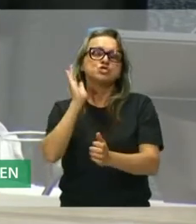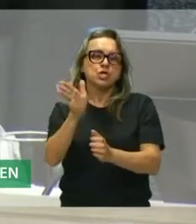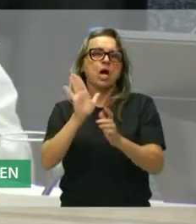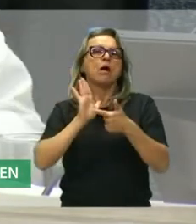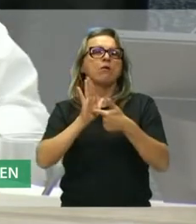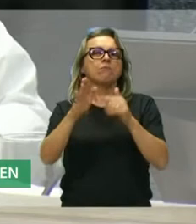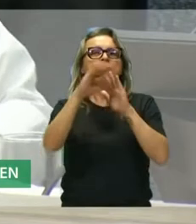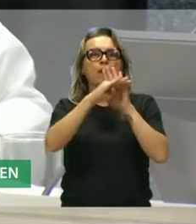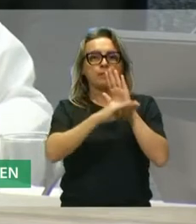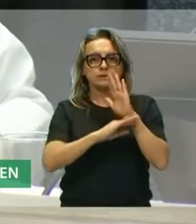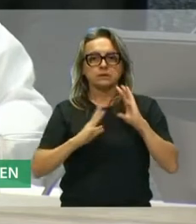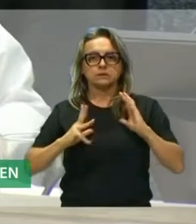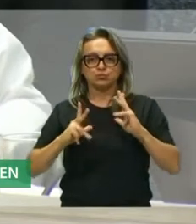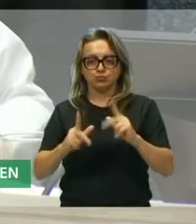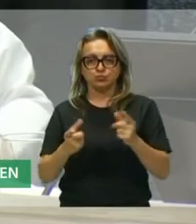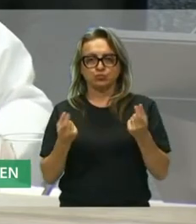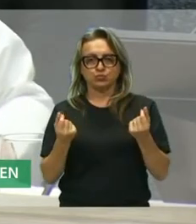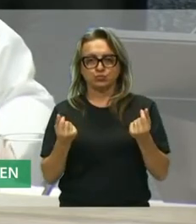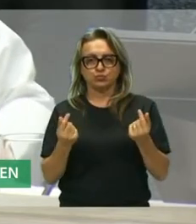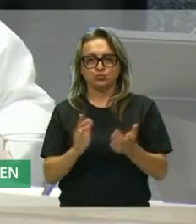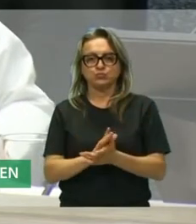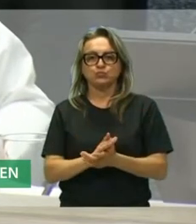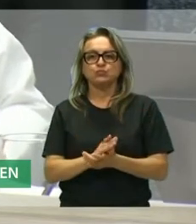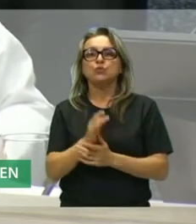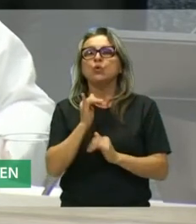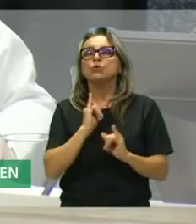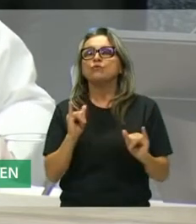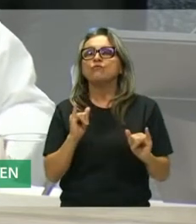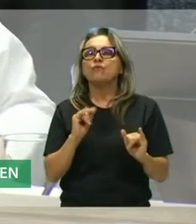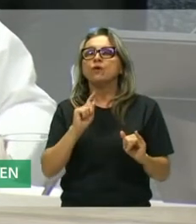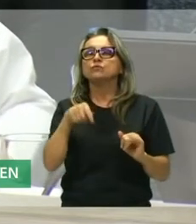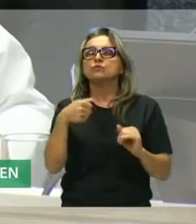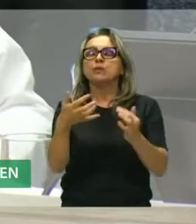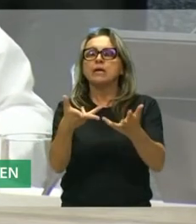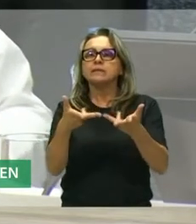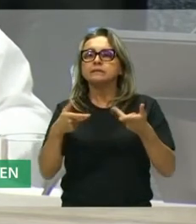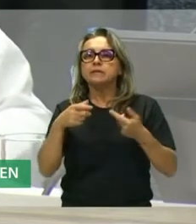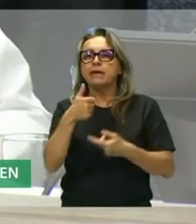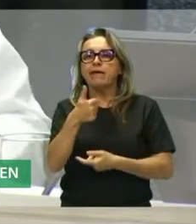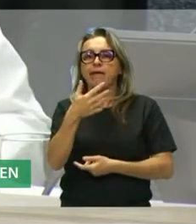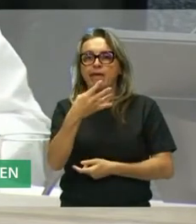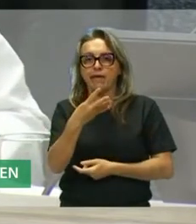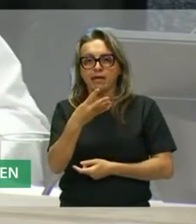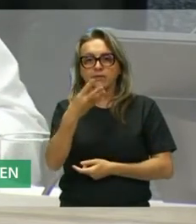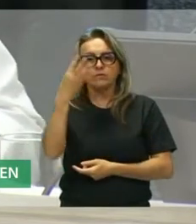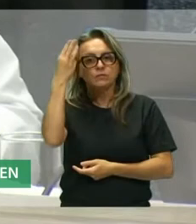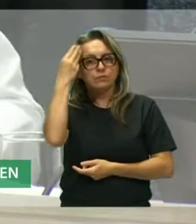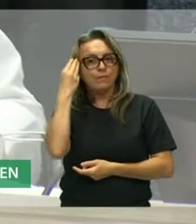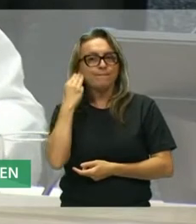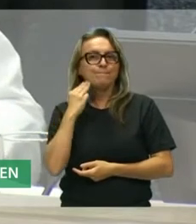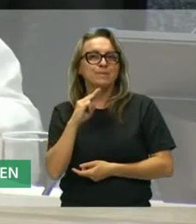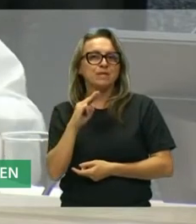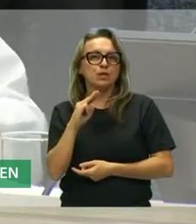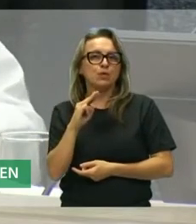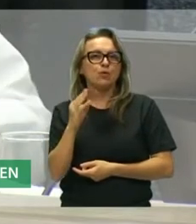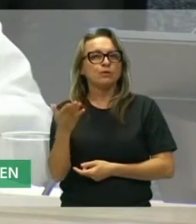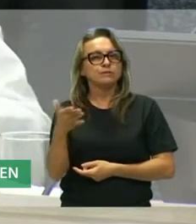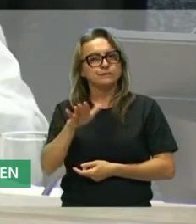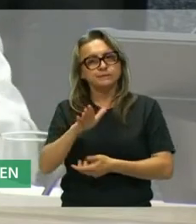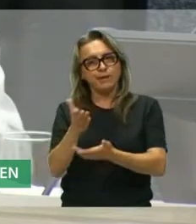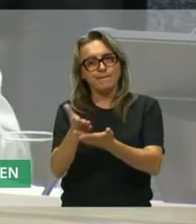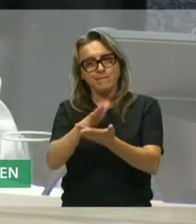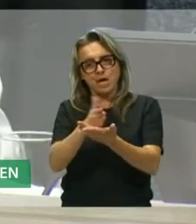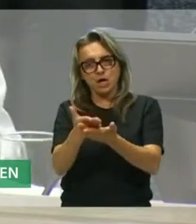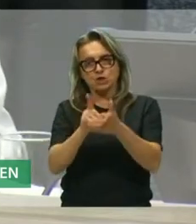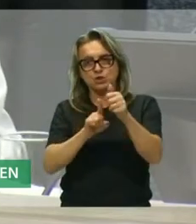dinheiro. Quando eu falo do recebimento de 14 milhões, é média. Então, no mês de agosto, esse